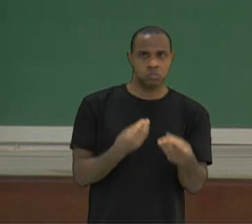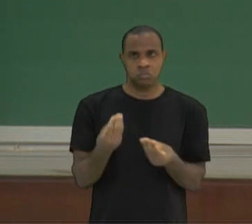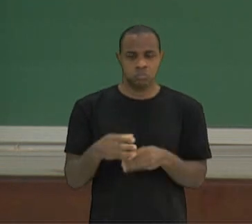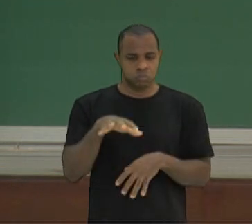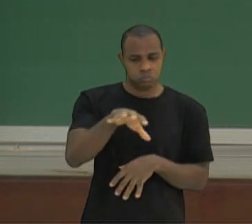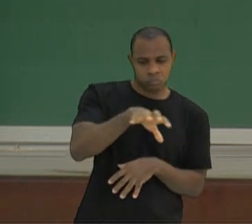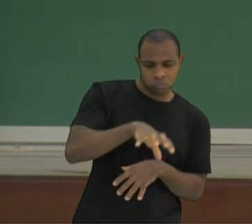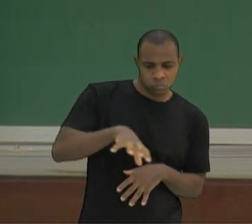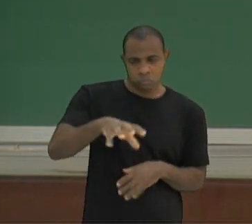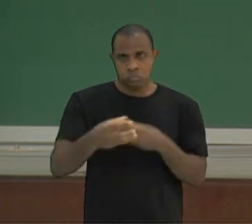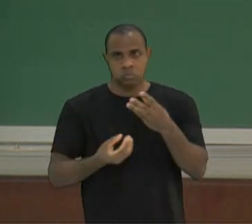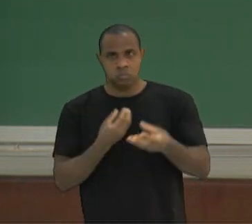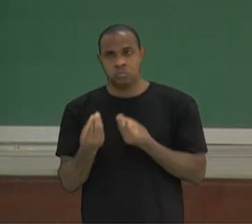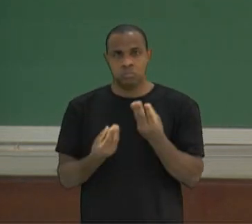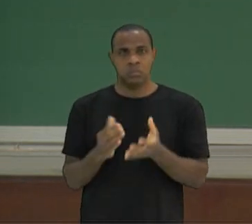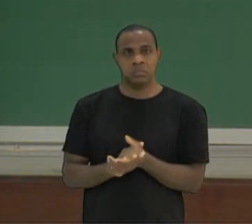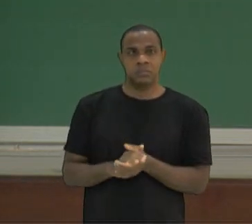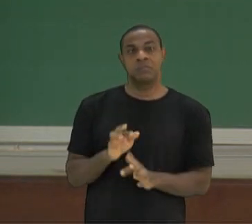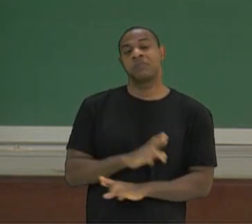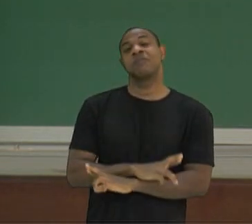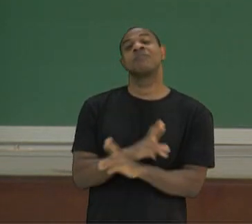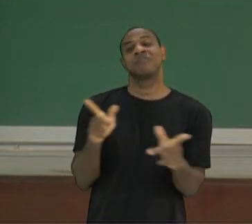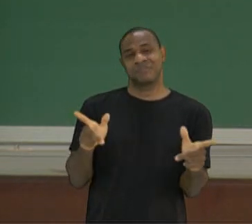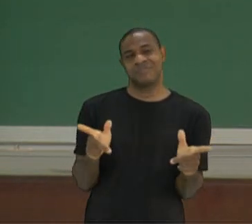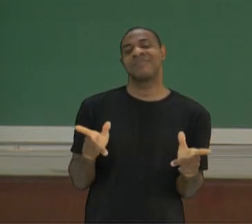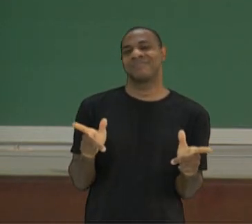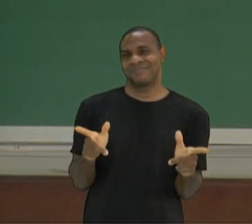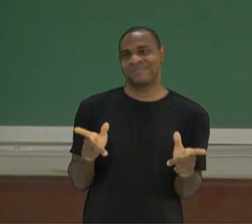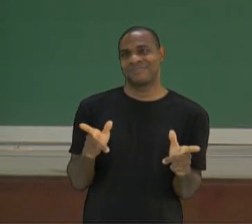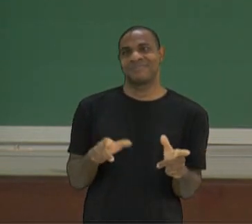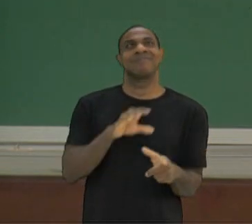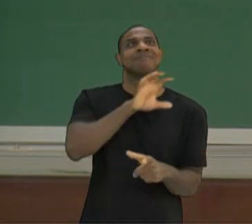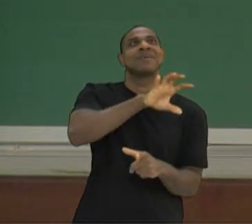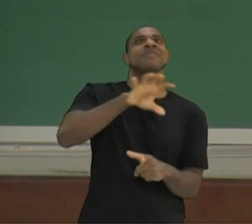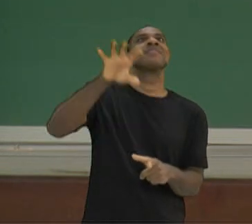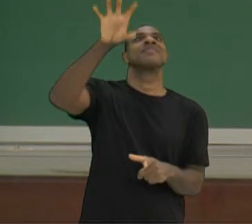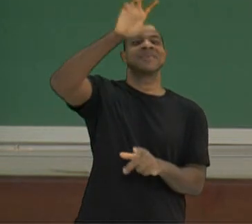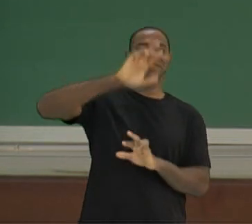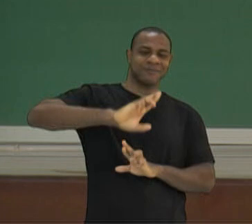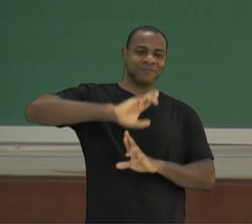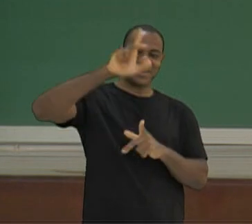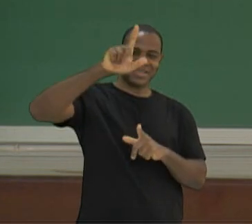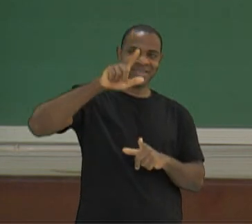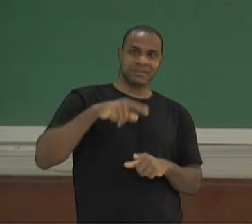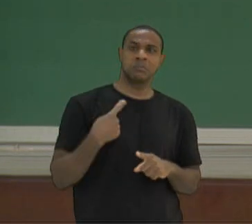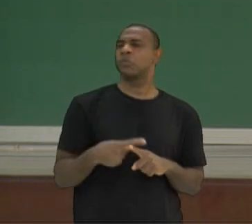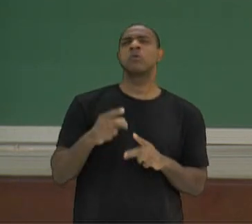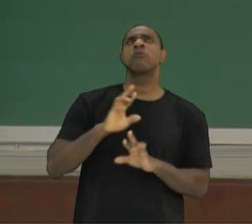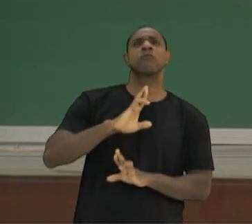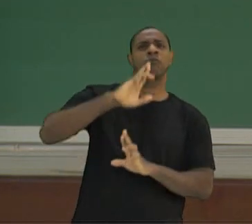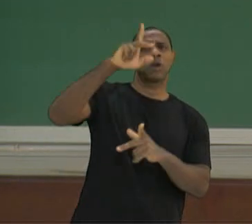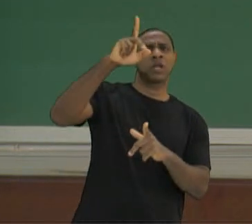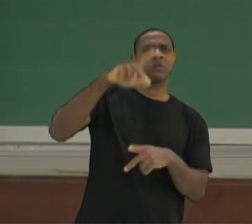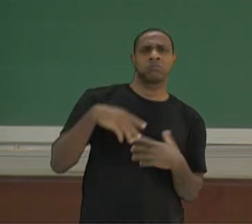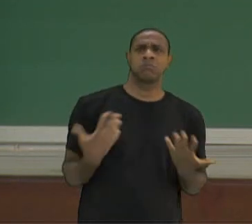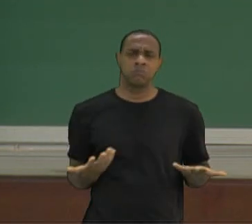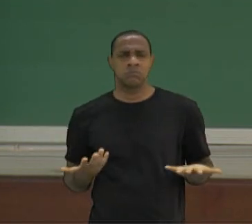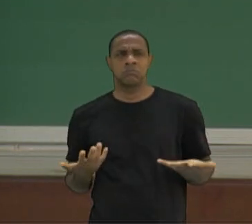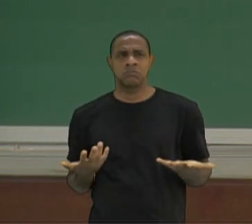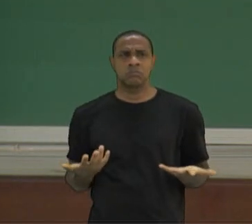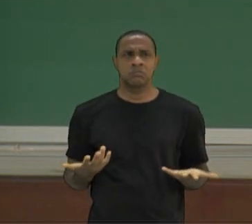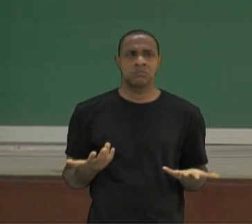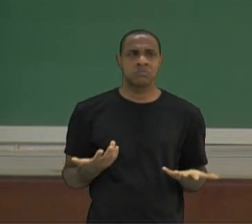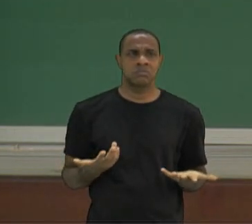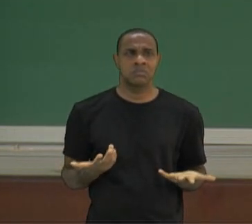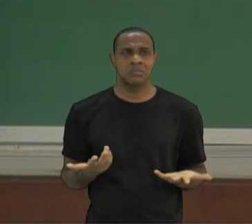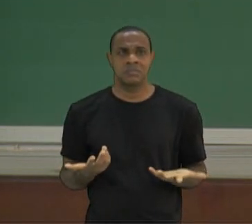território ali, ele foi diferente da maioria das outras regiões. Mas por que, professora, que foi diferente? Porque